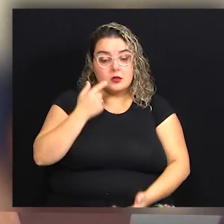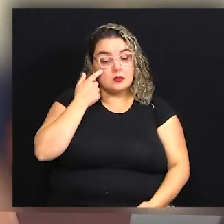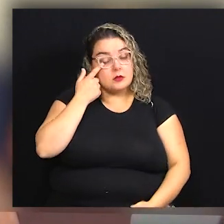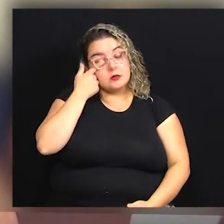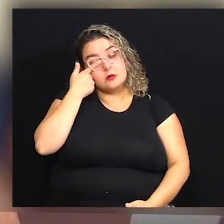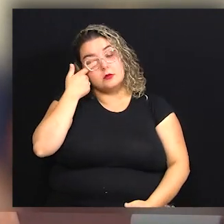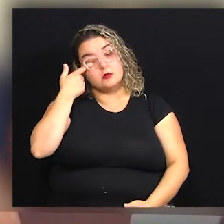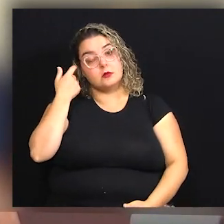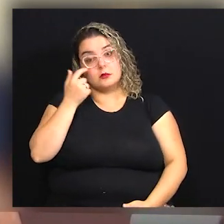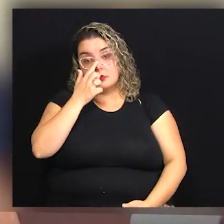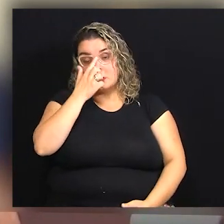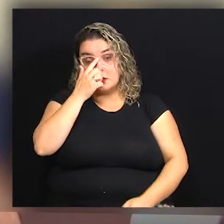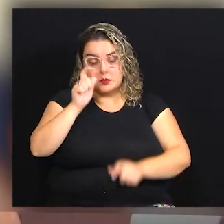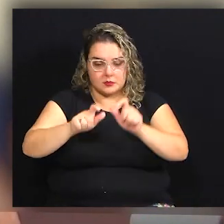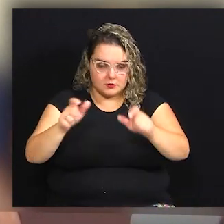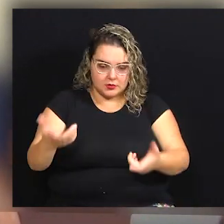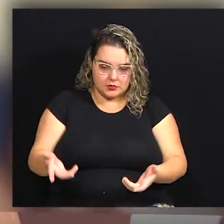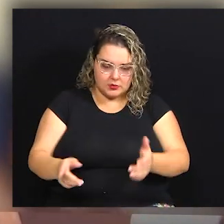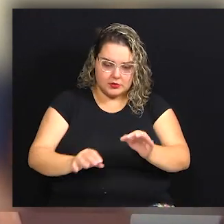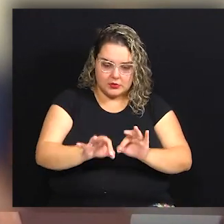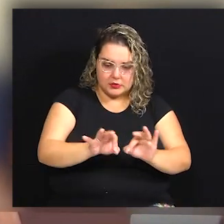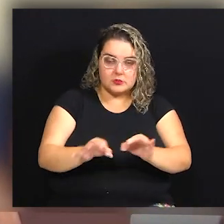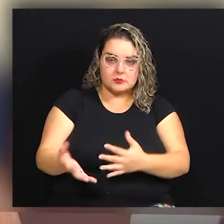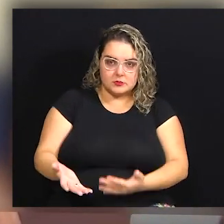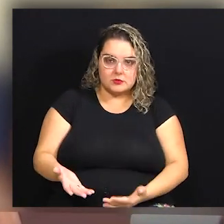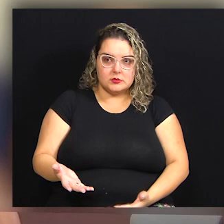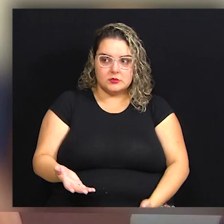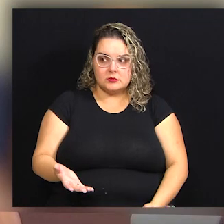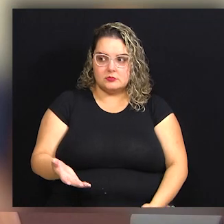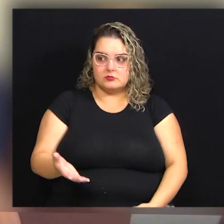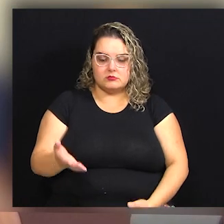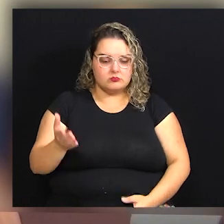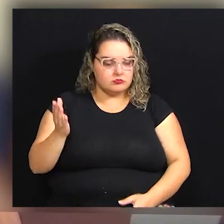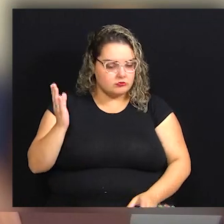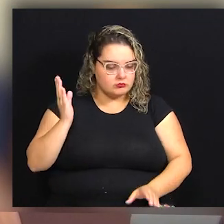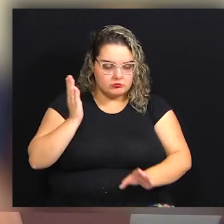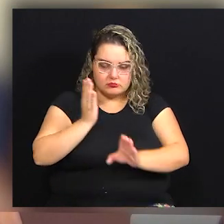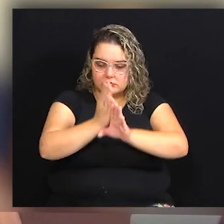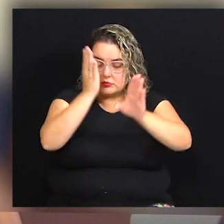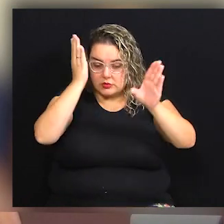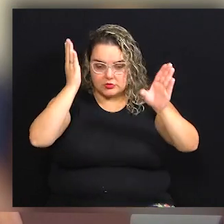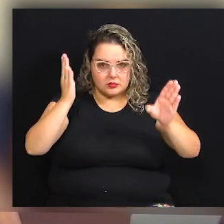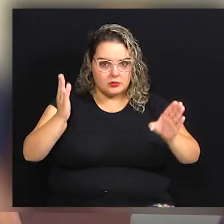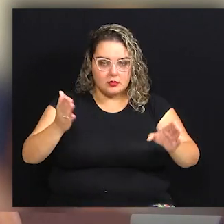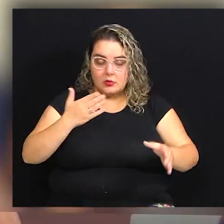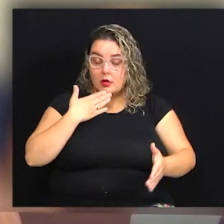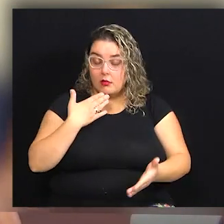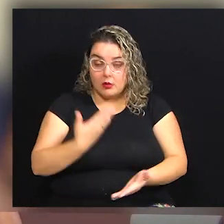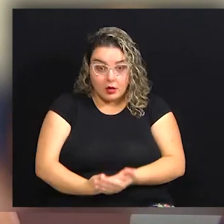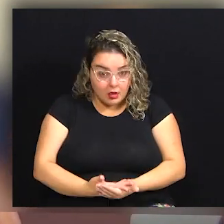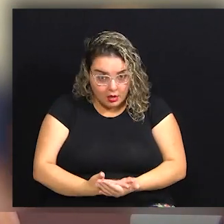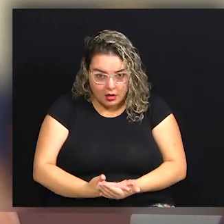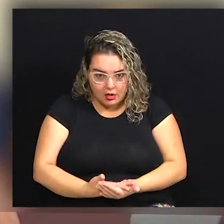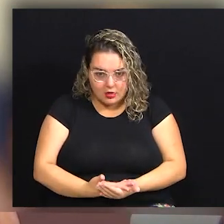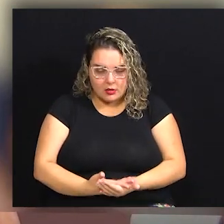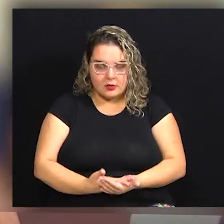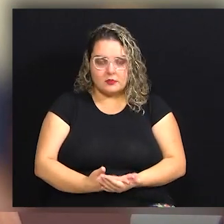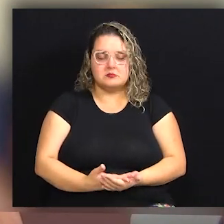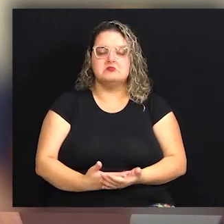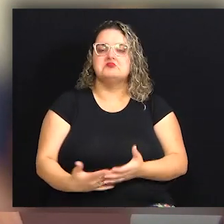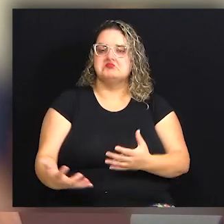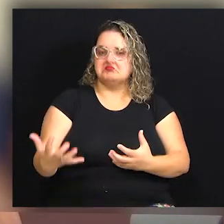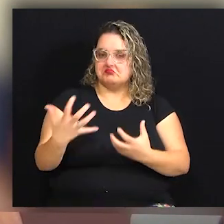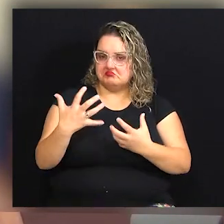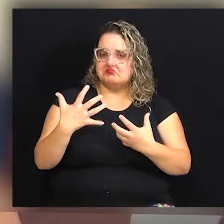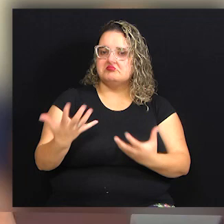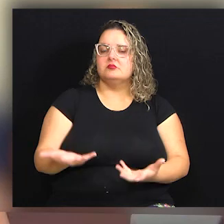as pessoas através desses projetos. E isso bateu assim na minha cara e me impactou fortemente.